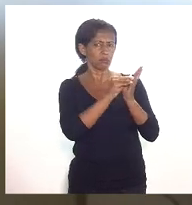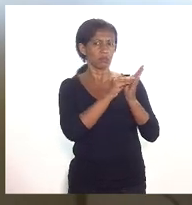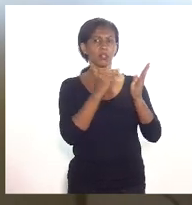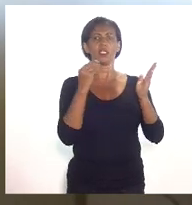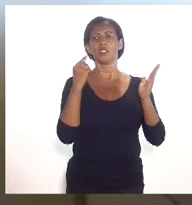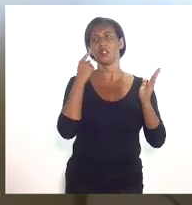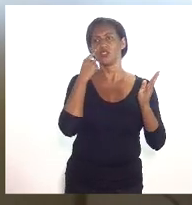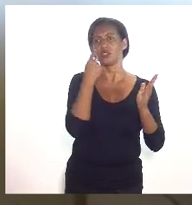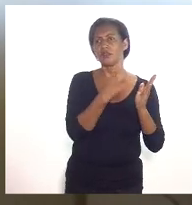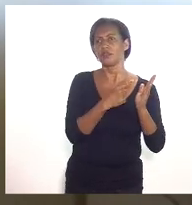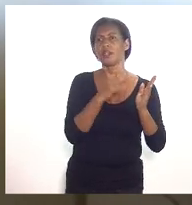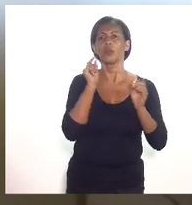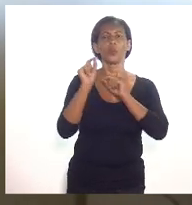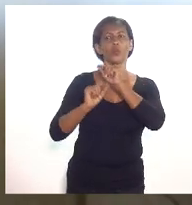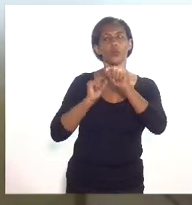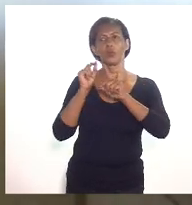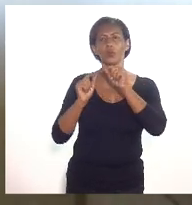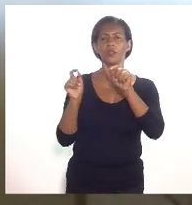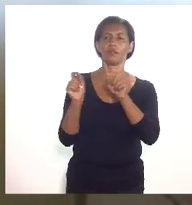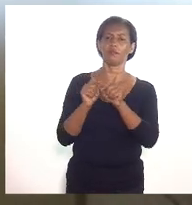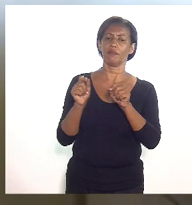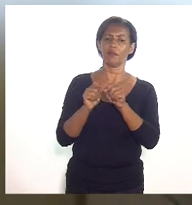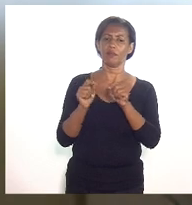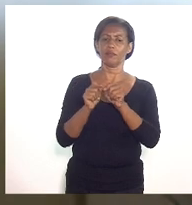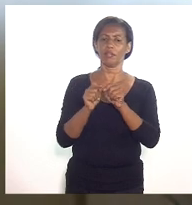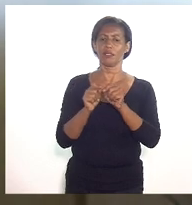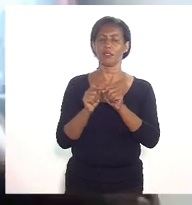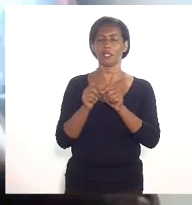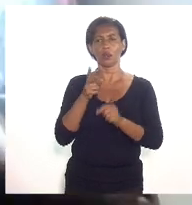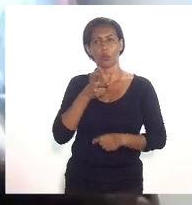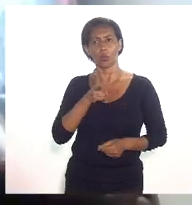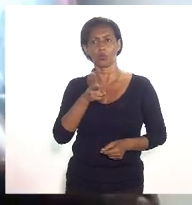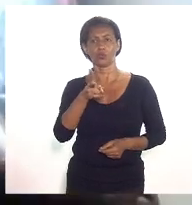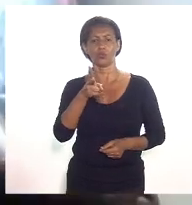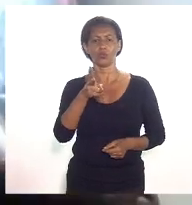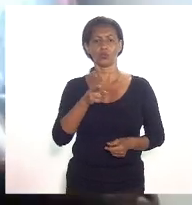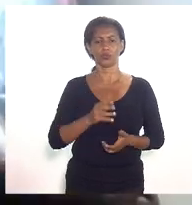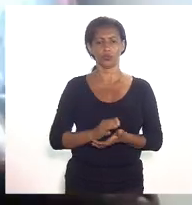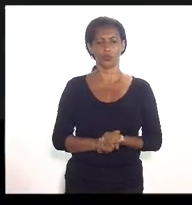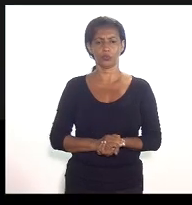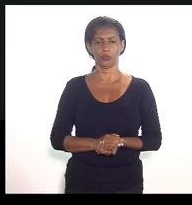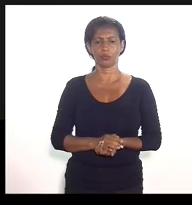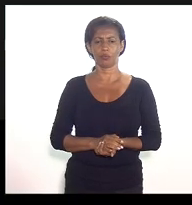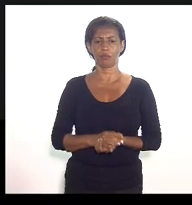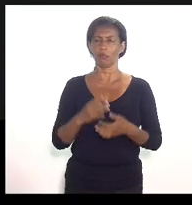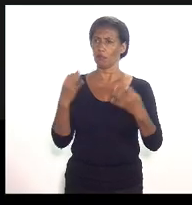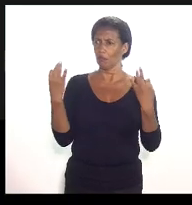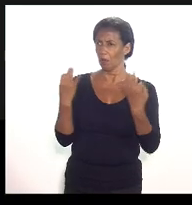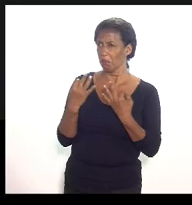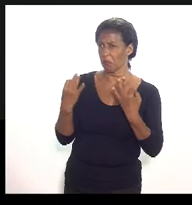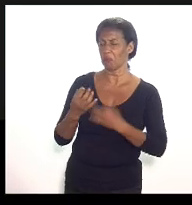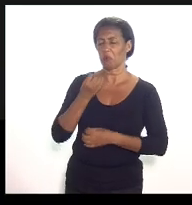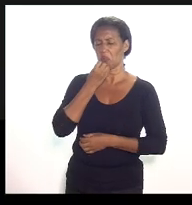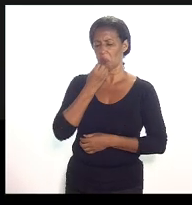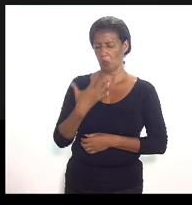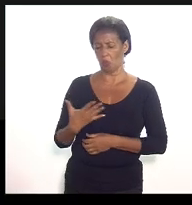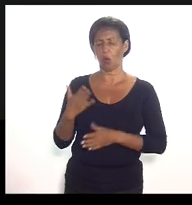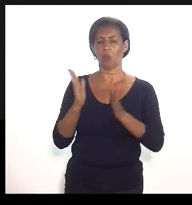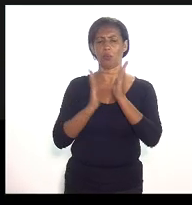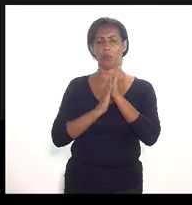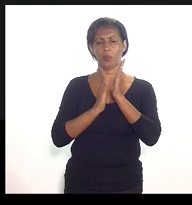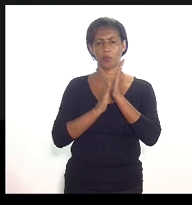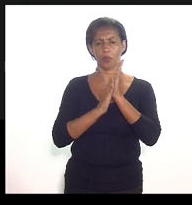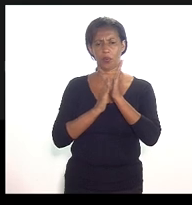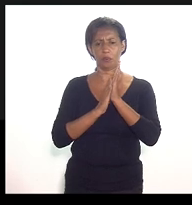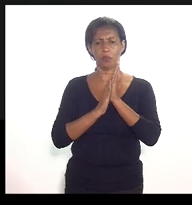o parecer que eles vão mandar concilia. Perfeito. Muito bom. Boa proposta do Rodrigo